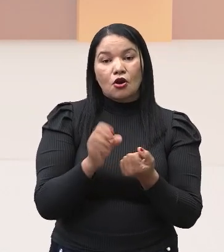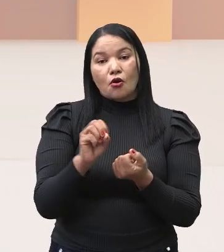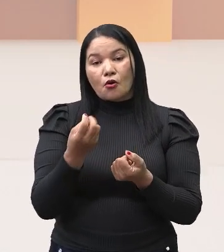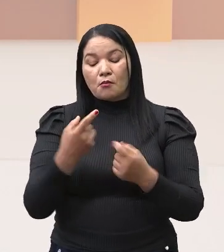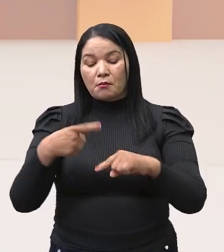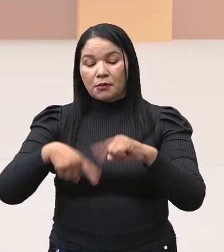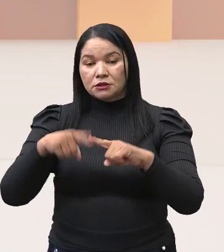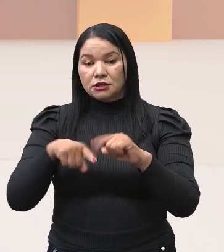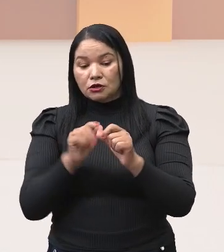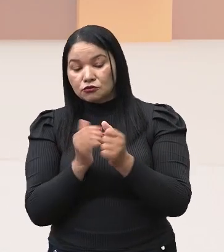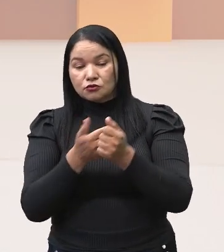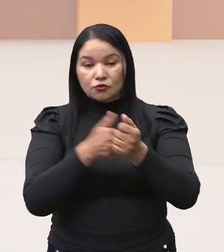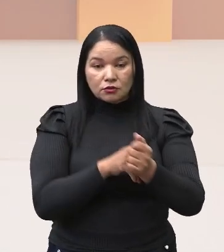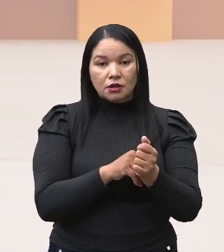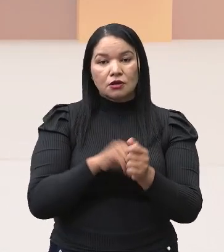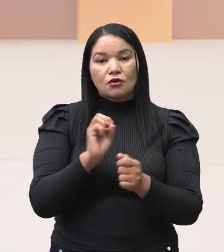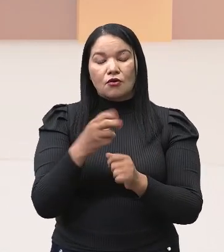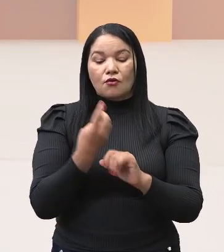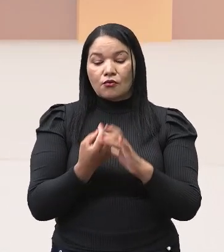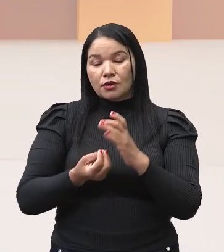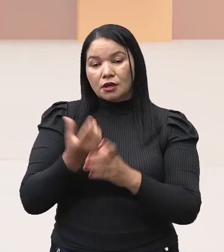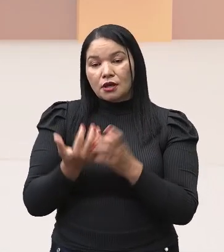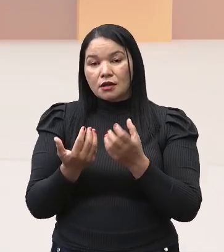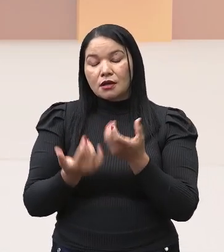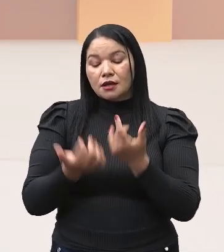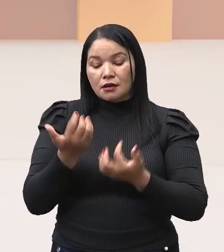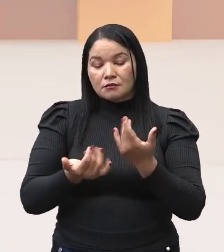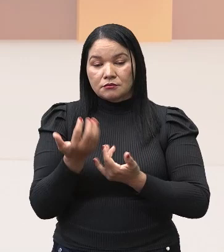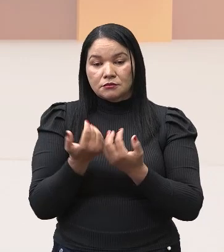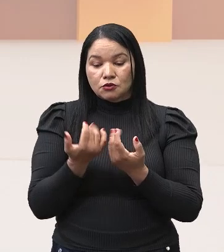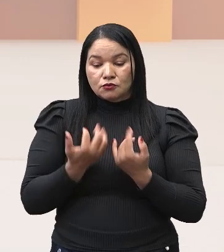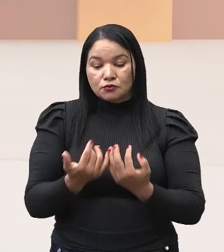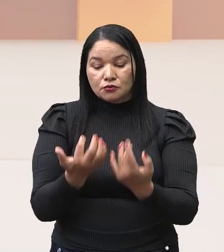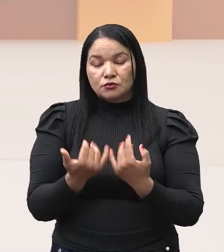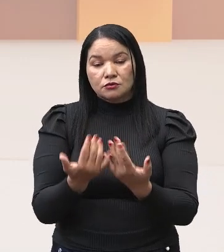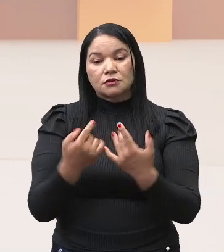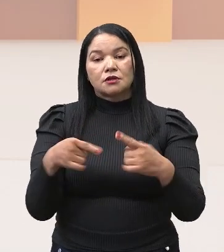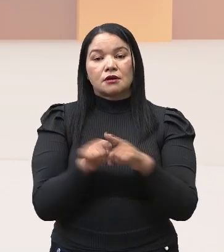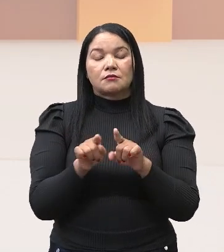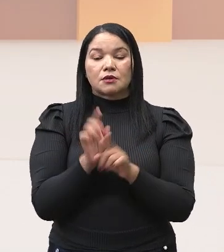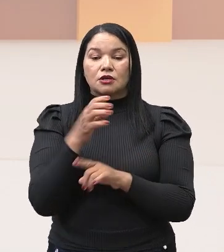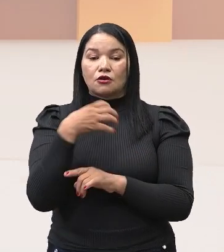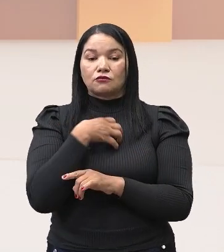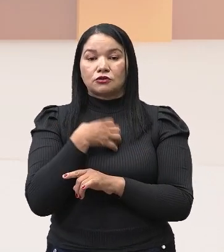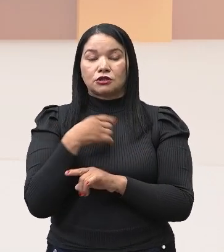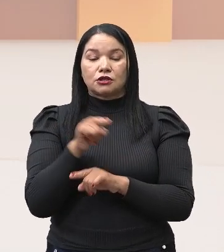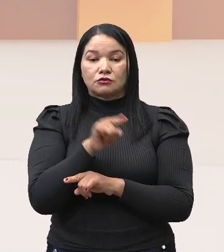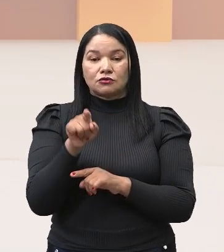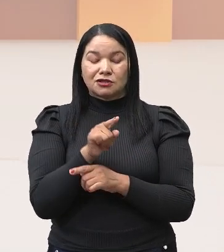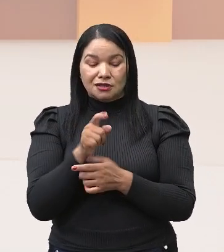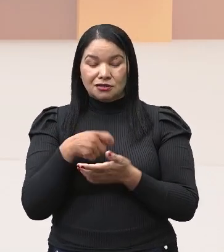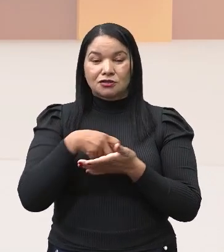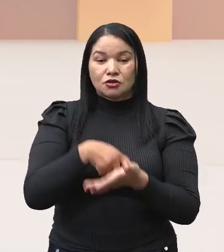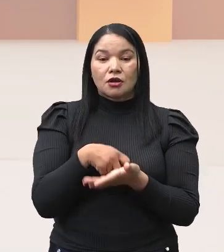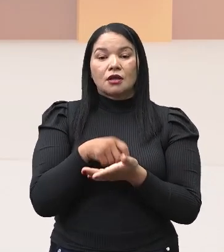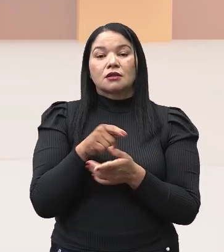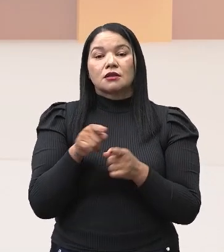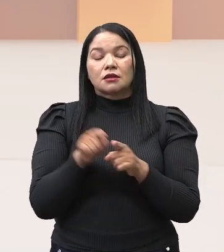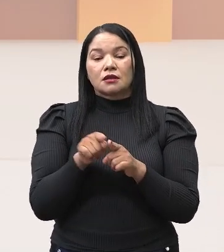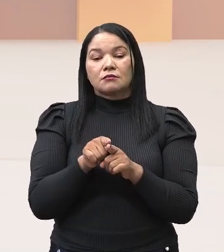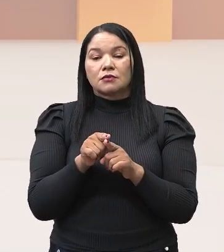equipamento, quebrar a moenda, queimar plantações, também eram formas de resistir ao